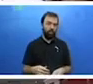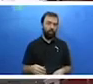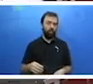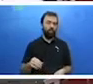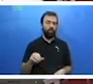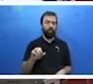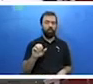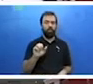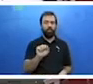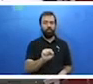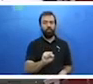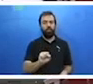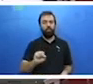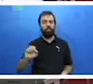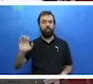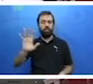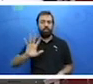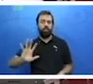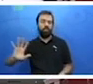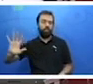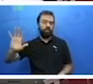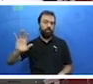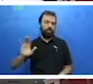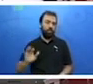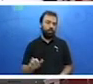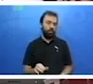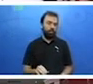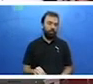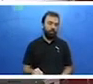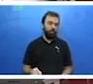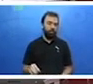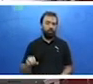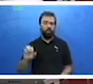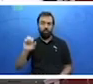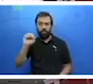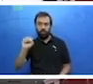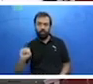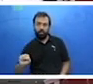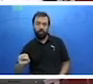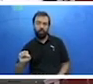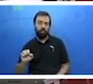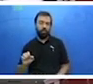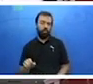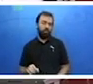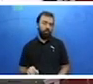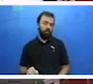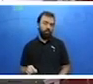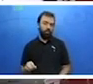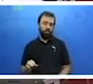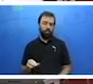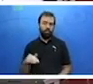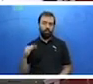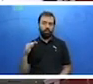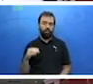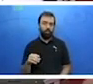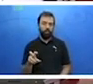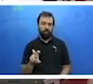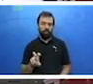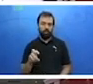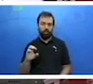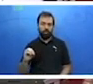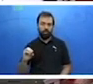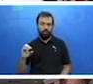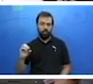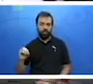temos aqui o Sudeste, que quase chega no 1 milhão, e a região Sul, que passa um pouquinho dos